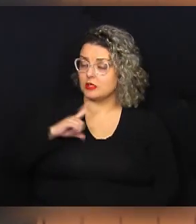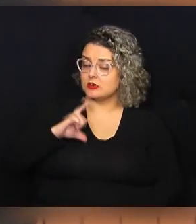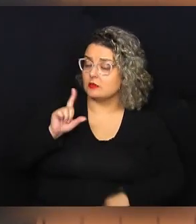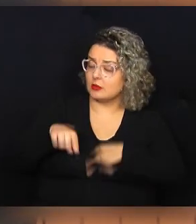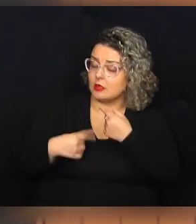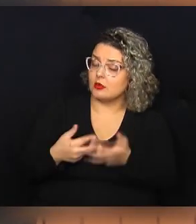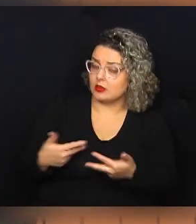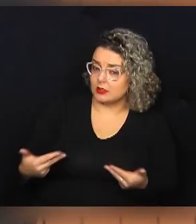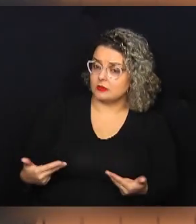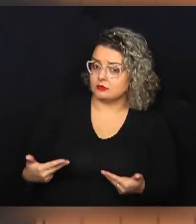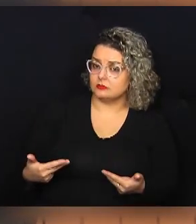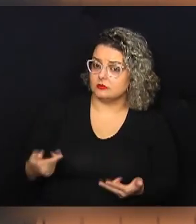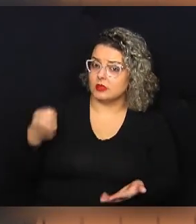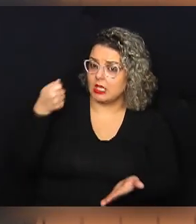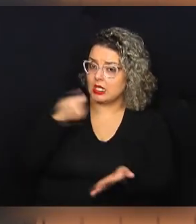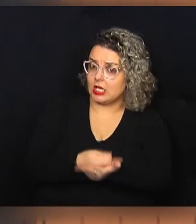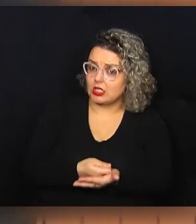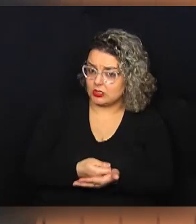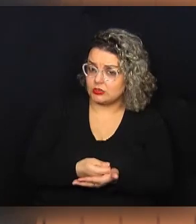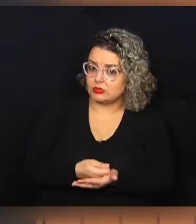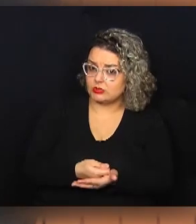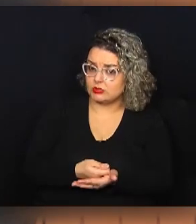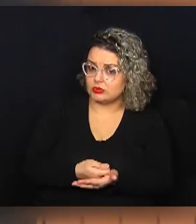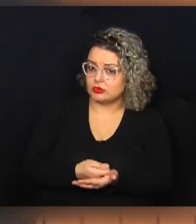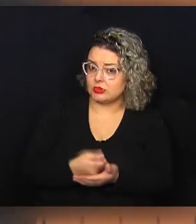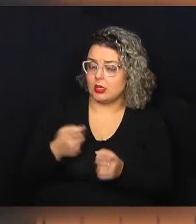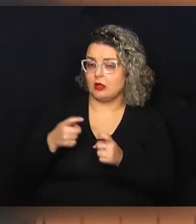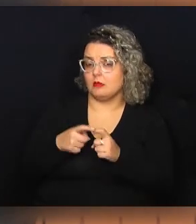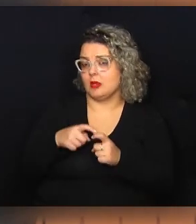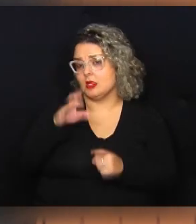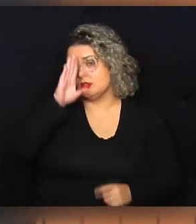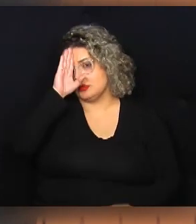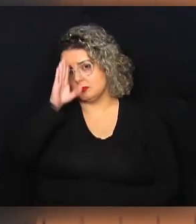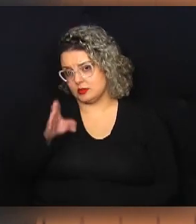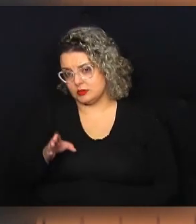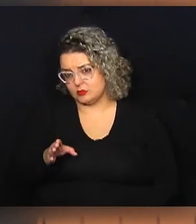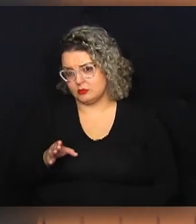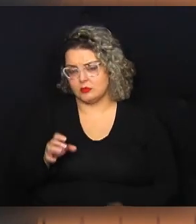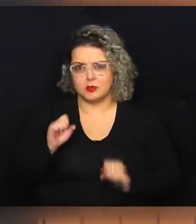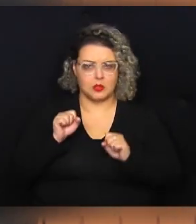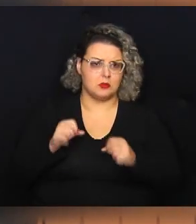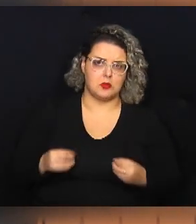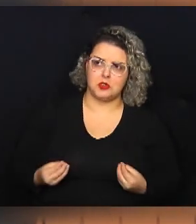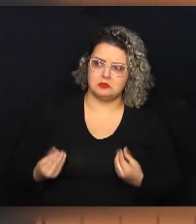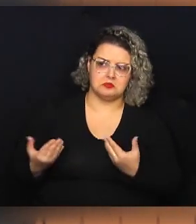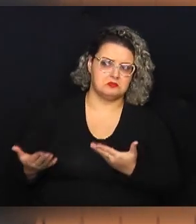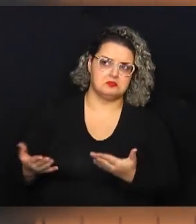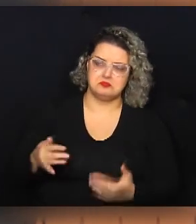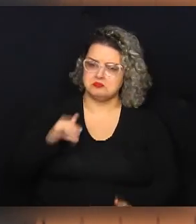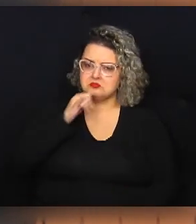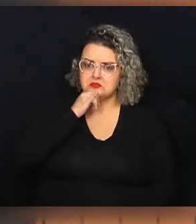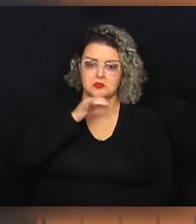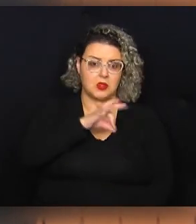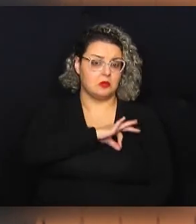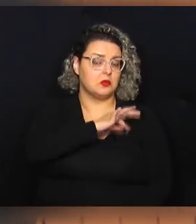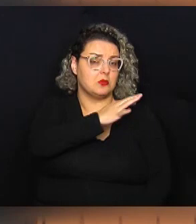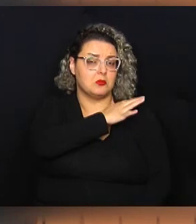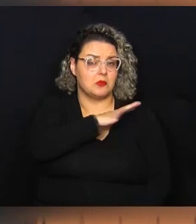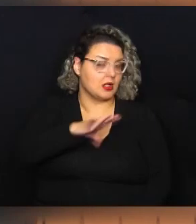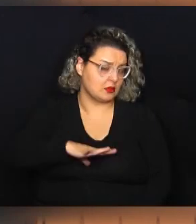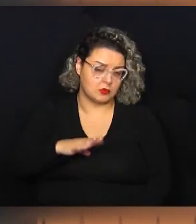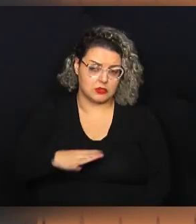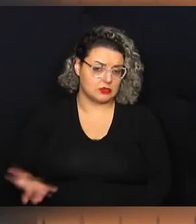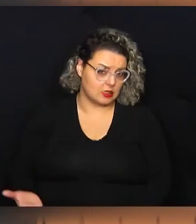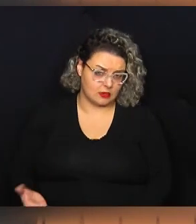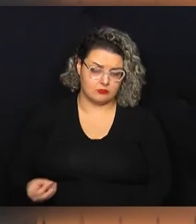depois tem um outro ponto que ele impõe sobre a questão médica principalmente Mas você pode dar um título aqui por exemplo para um guarda